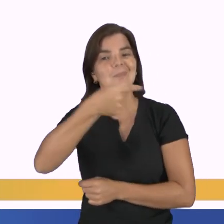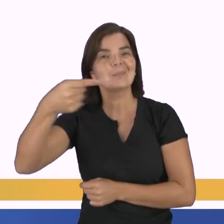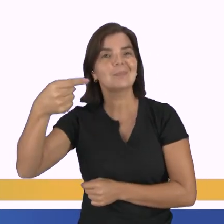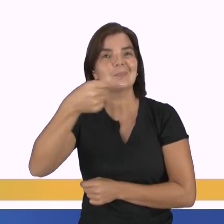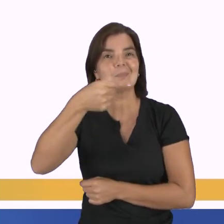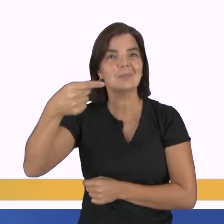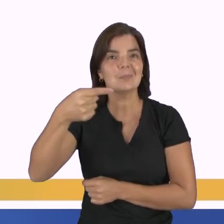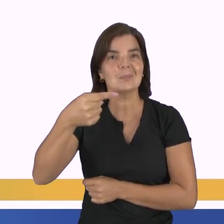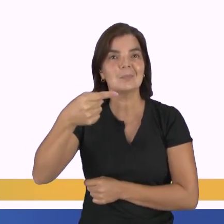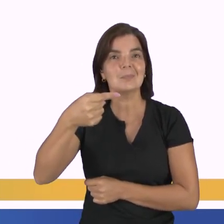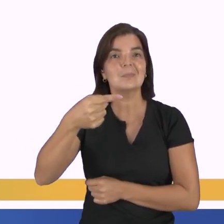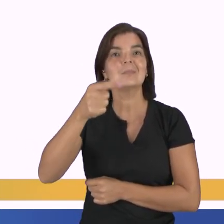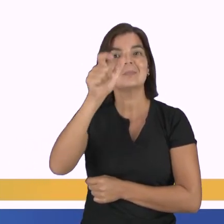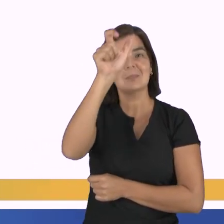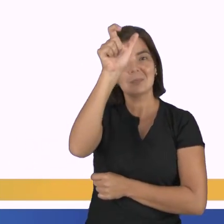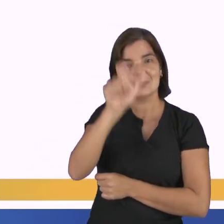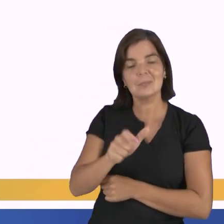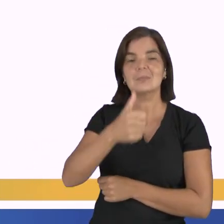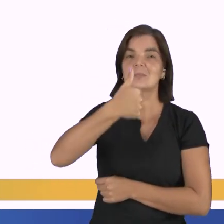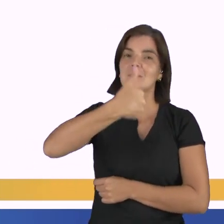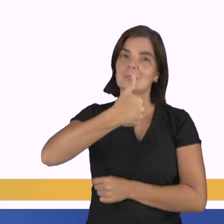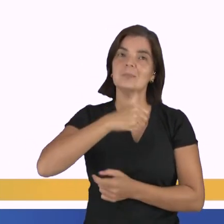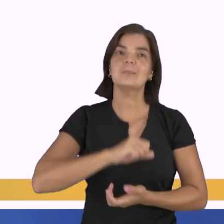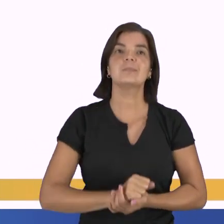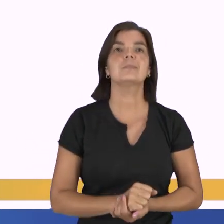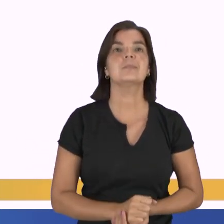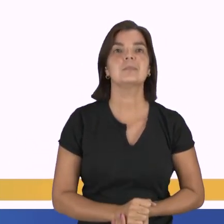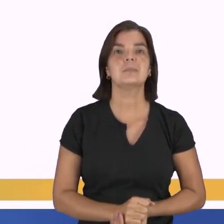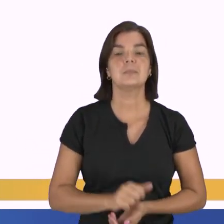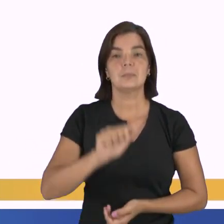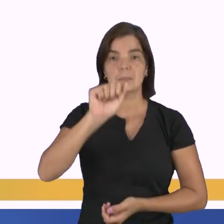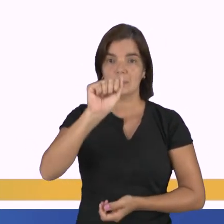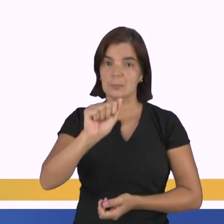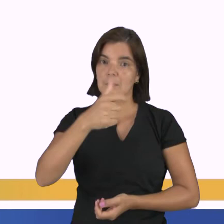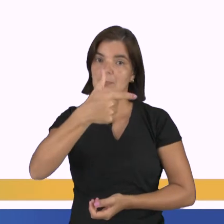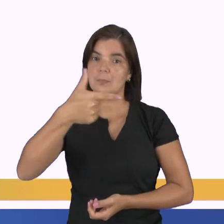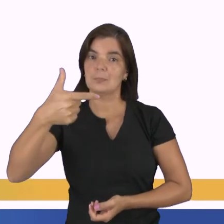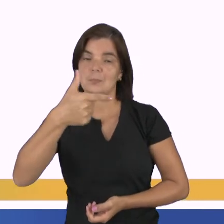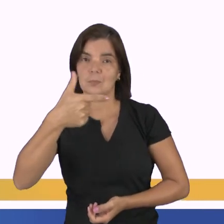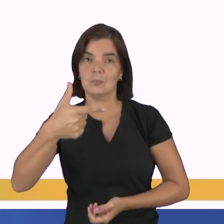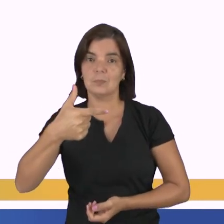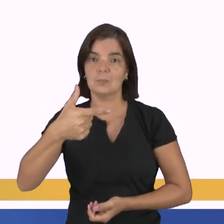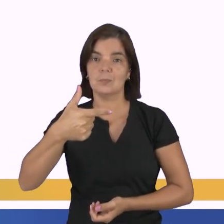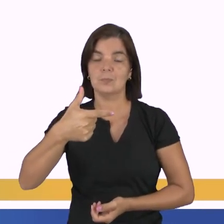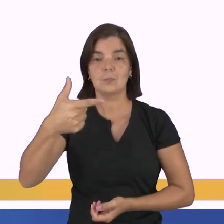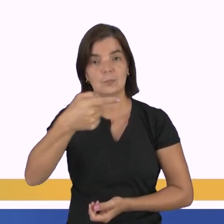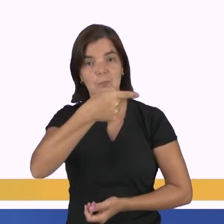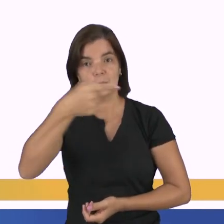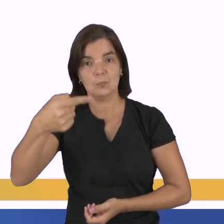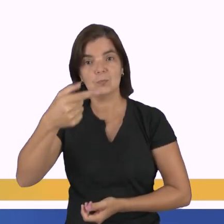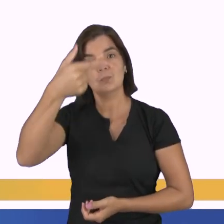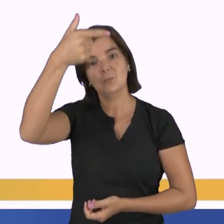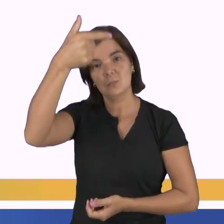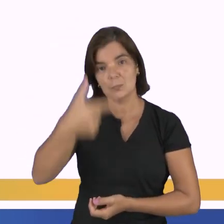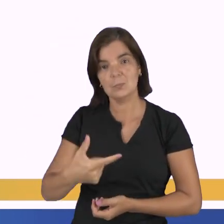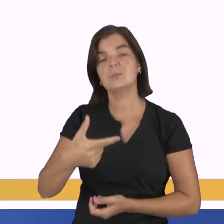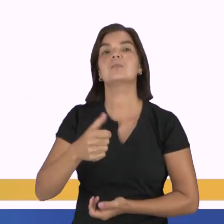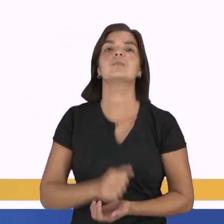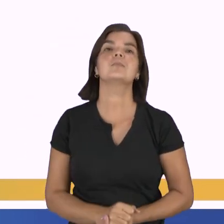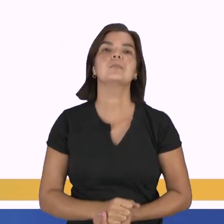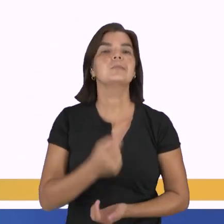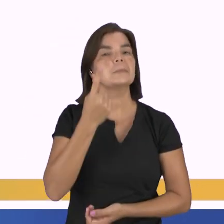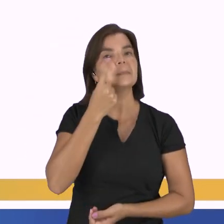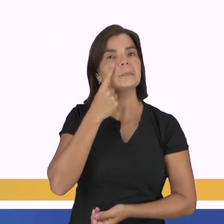eu estou na segunda linha e primeira coluna a 22 Eu estou exatamente na segunda linha e segunda